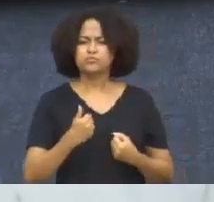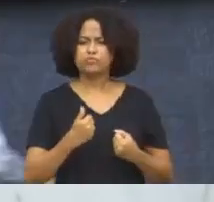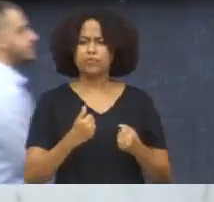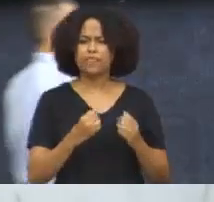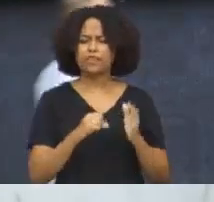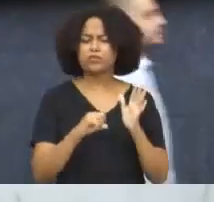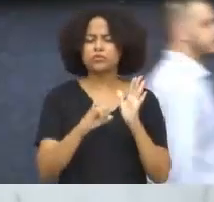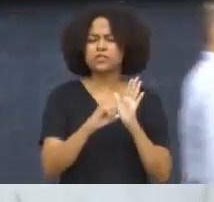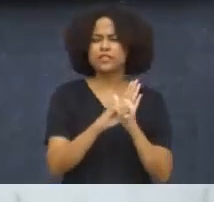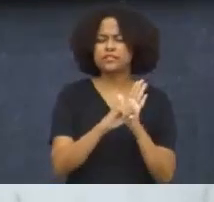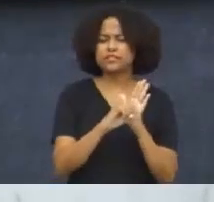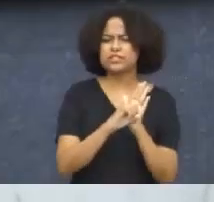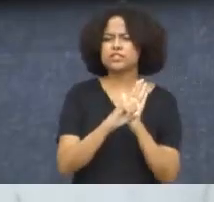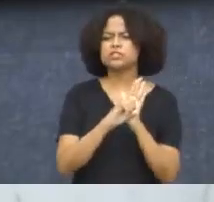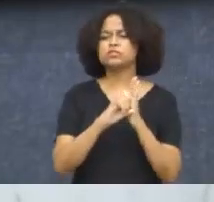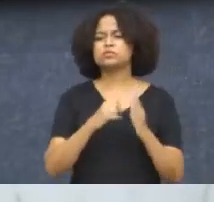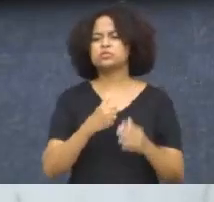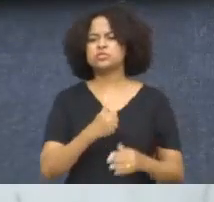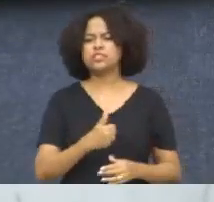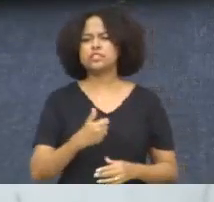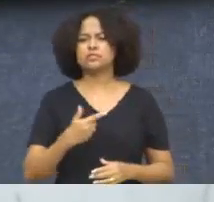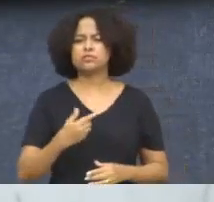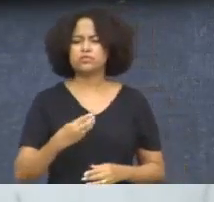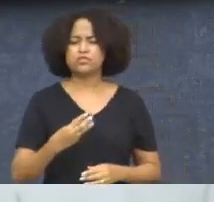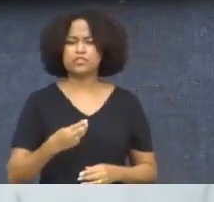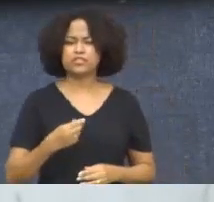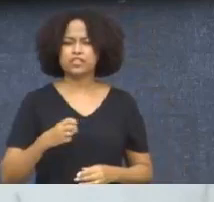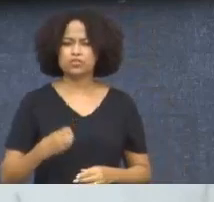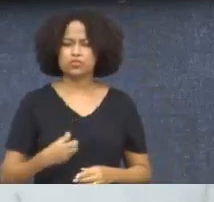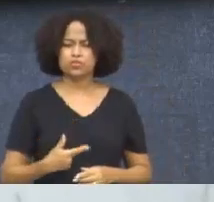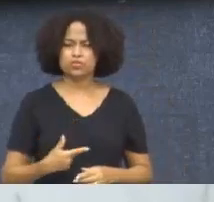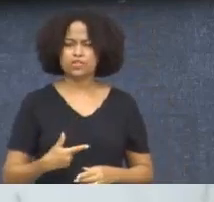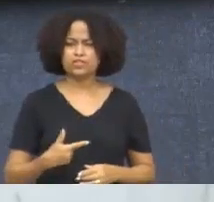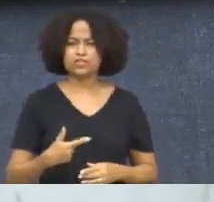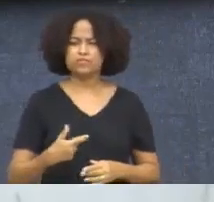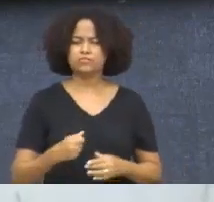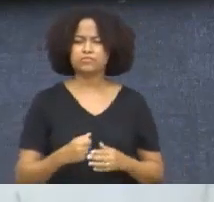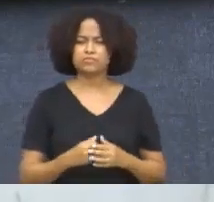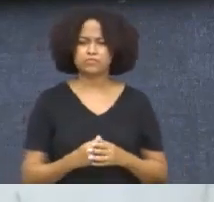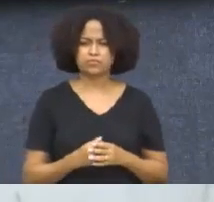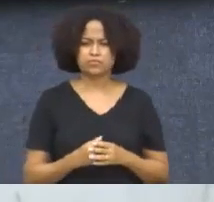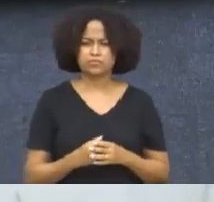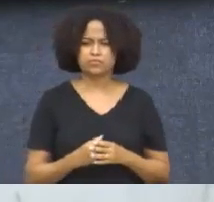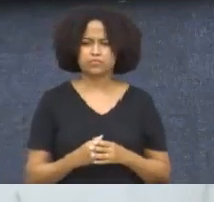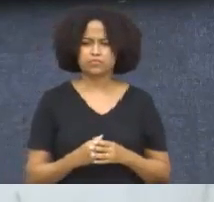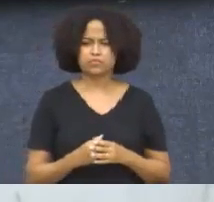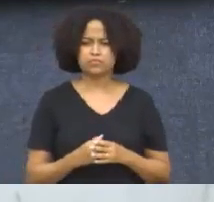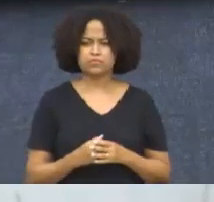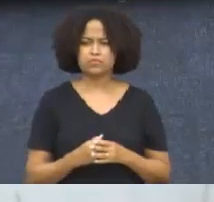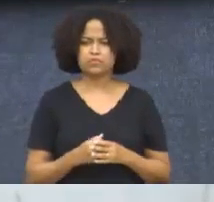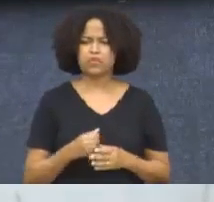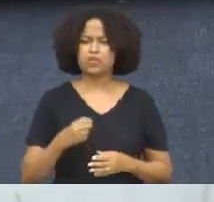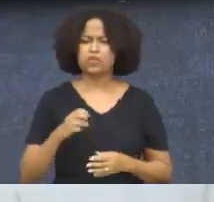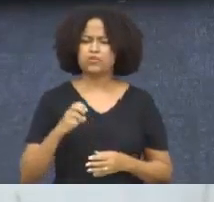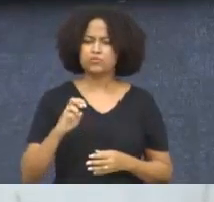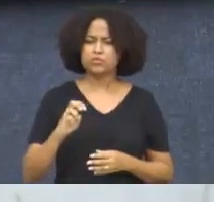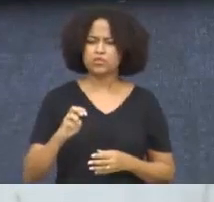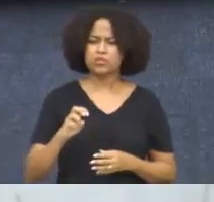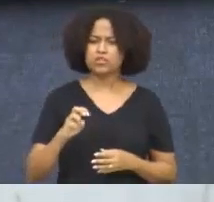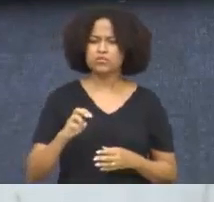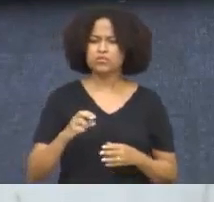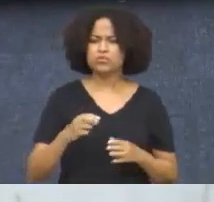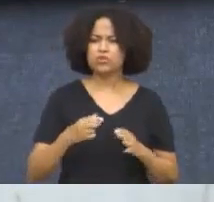22. Combinado com o artigo 160, inciso 5º, ambos do